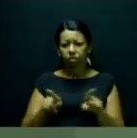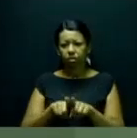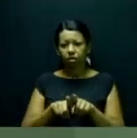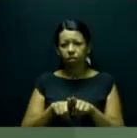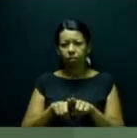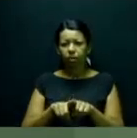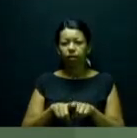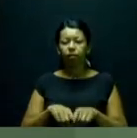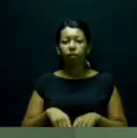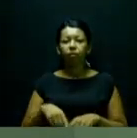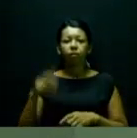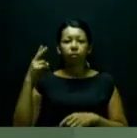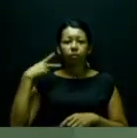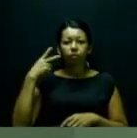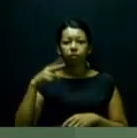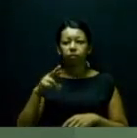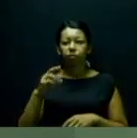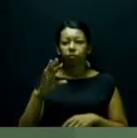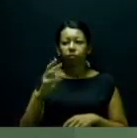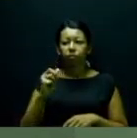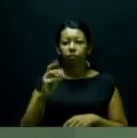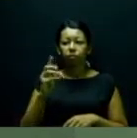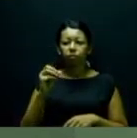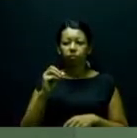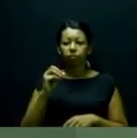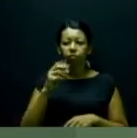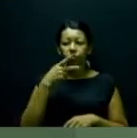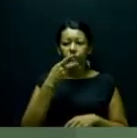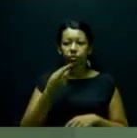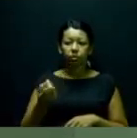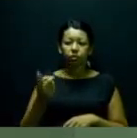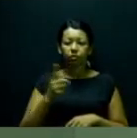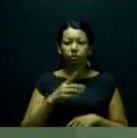não poderia deixar de registrar aqui